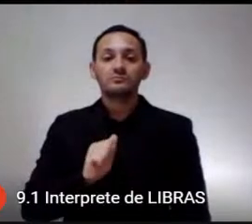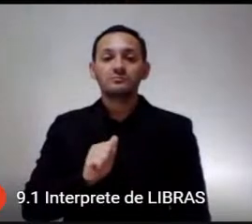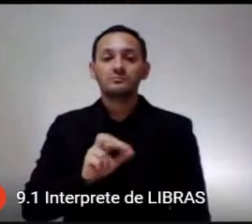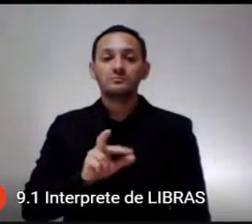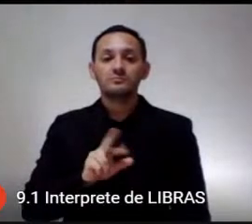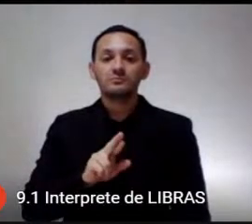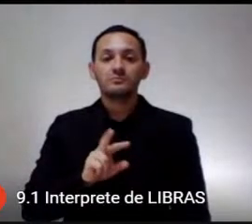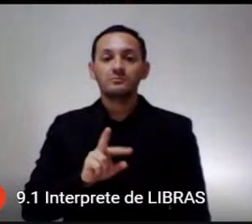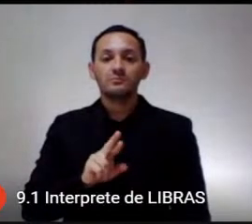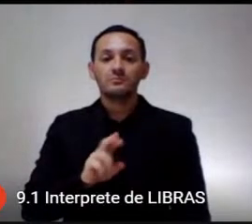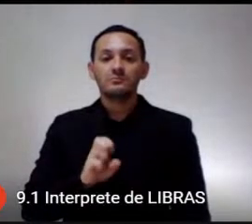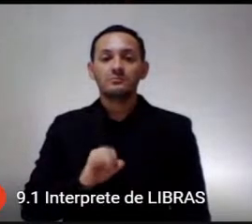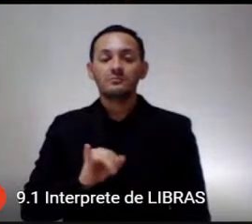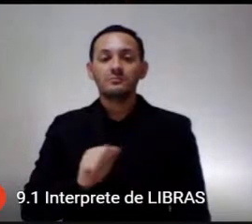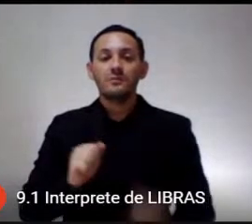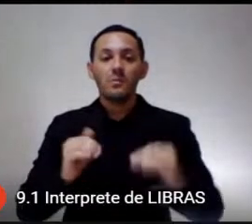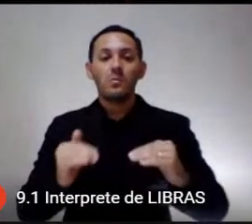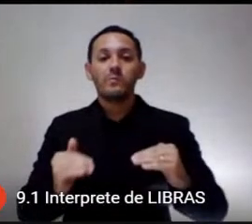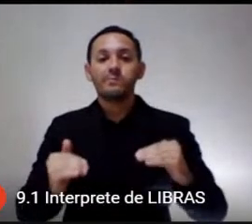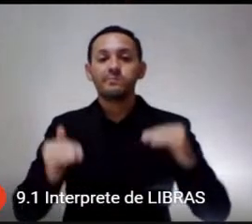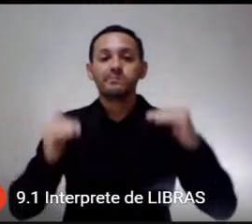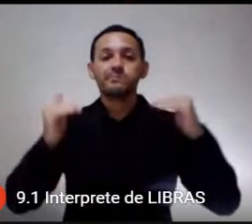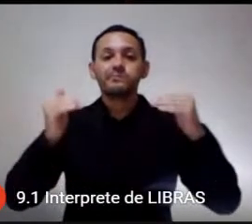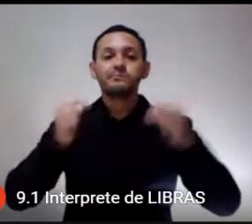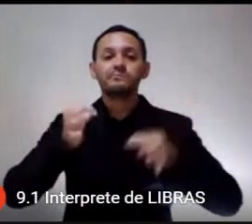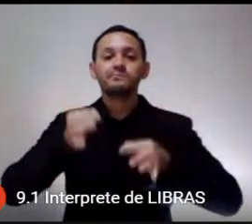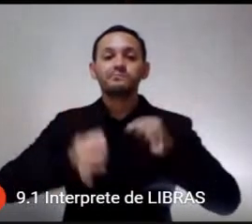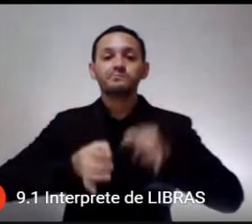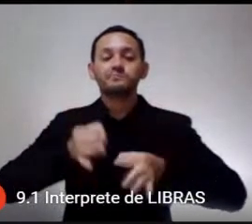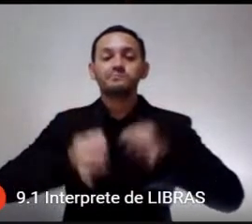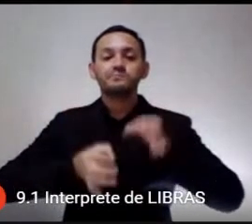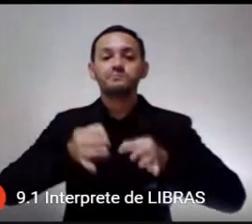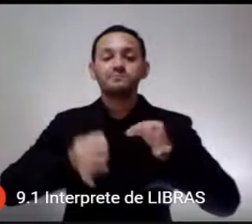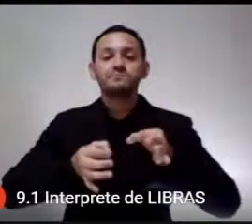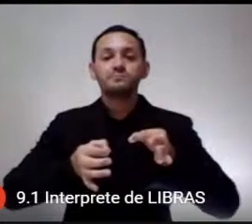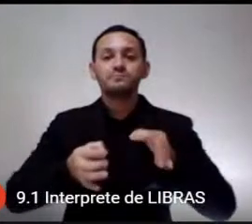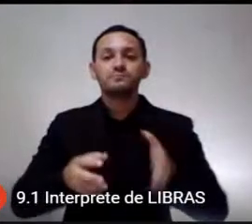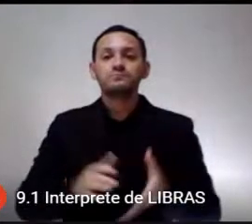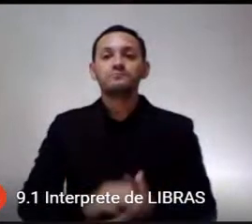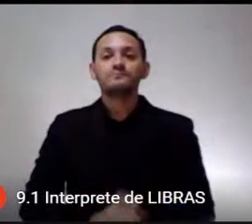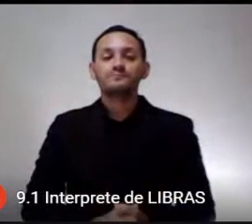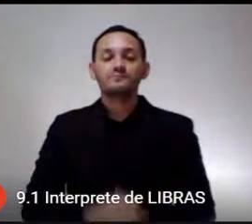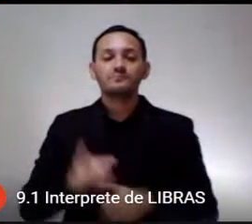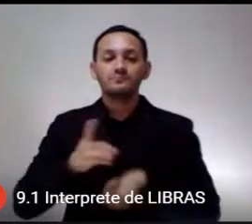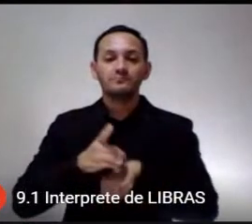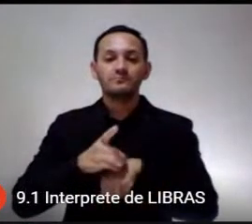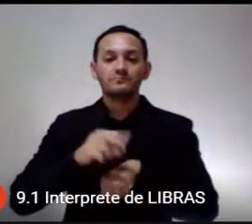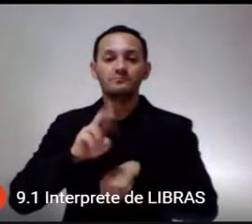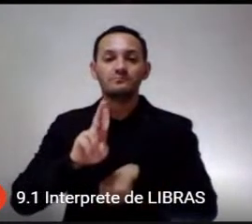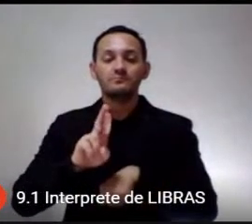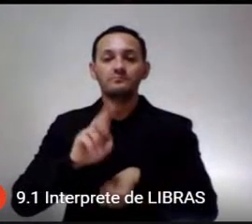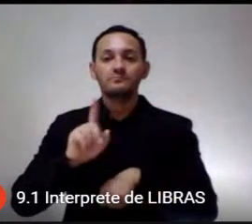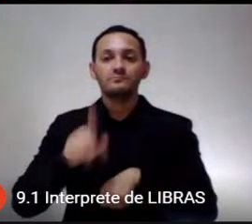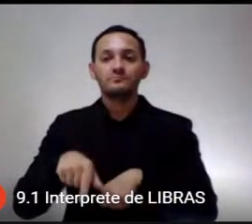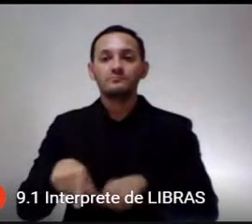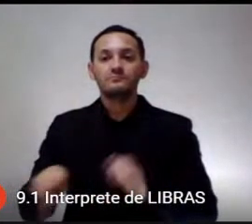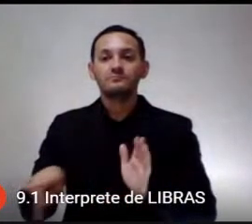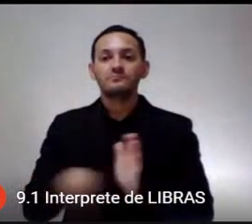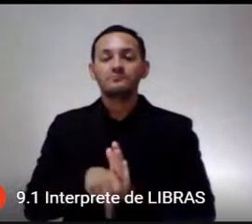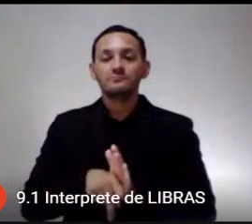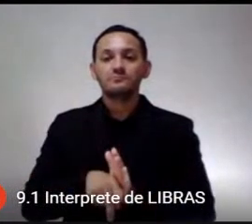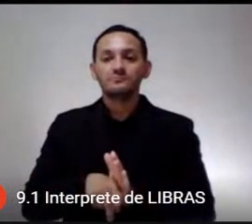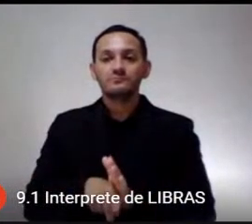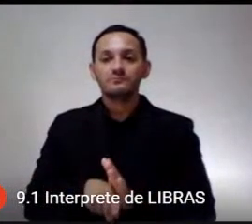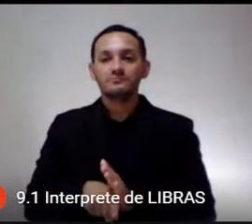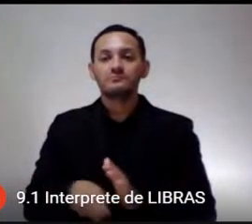da titularidade, né, do juiz das zonas eleitorais. Aqui no caso, o doutor Gerson, ele era titular da primeira vara